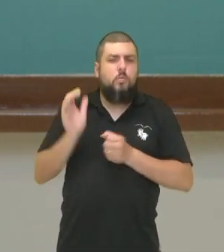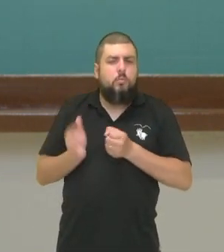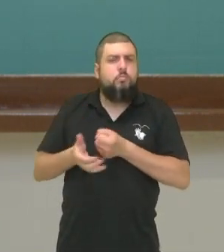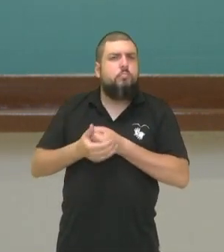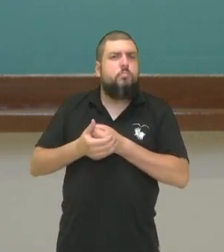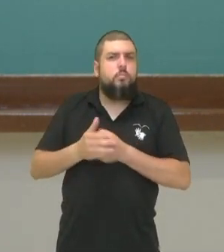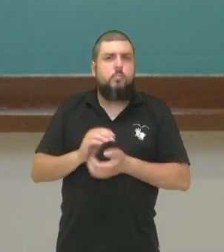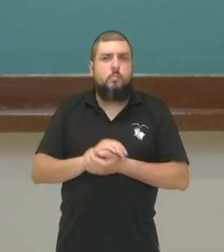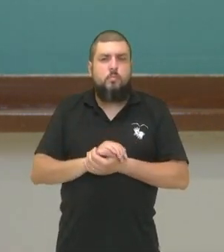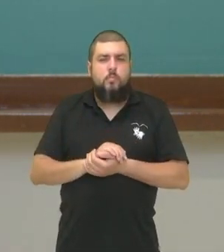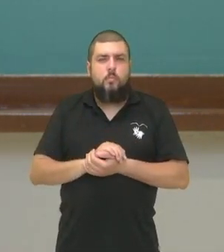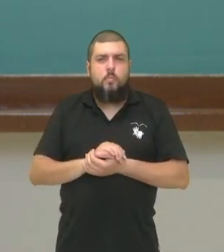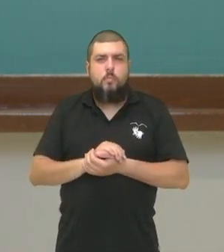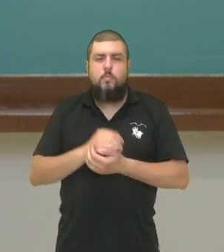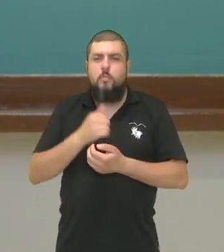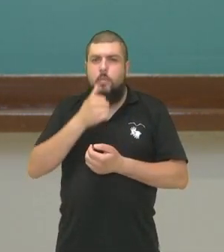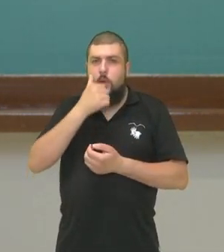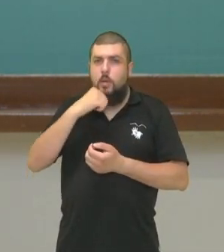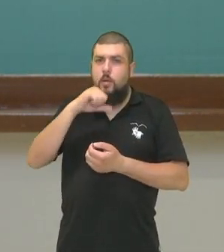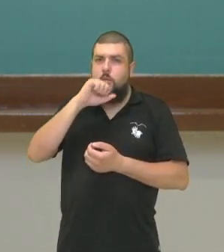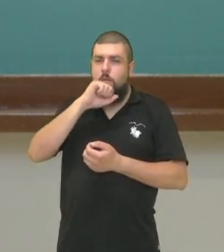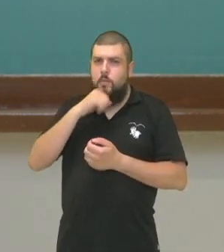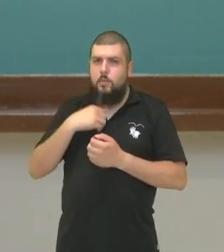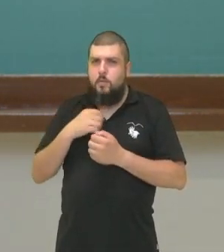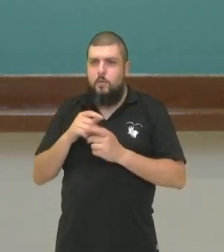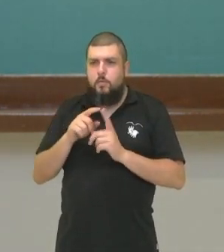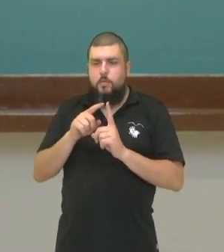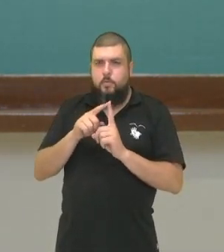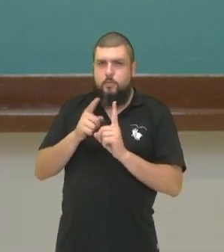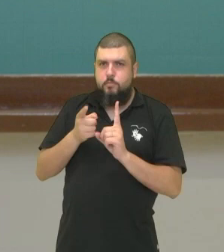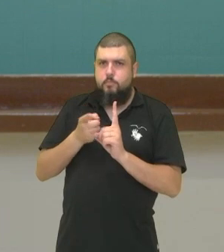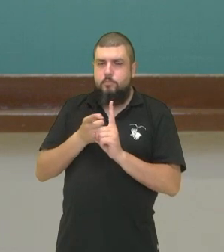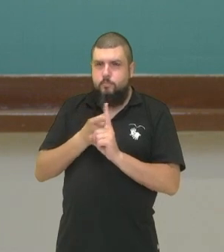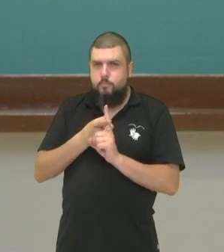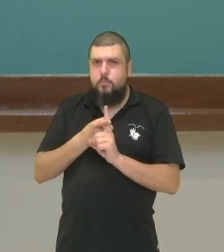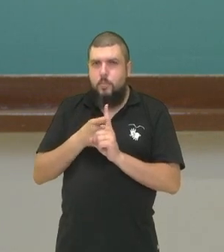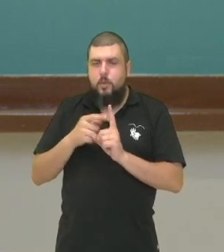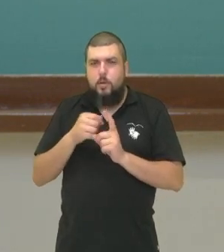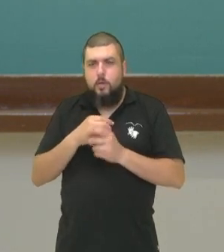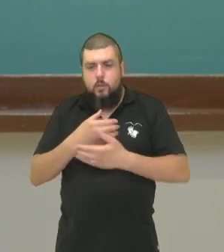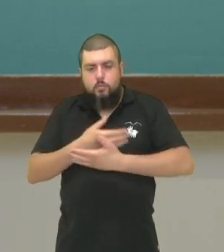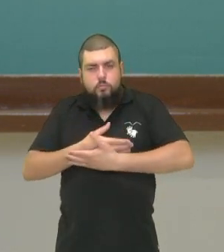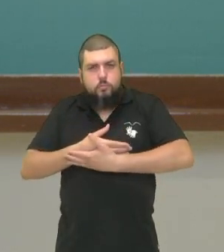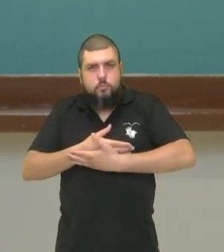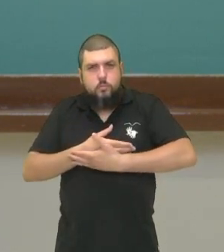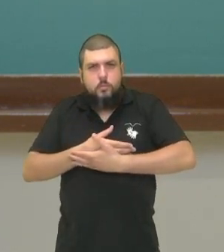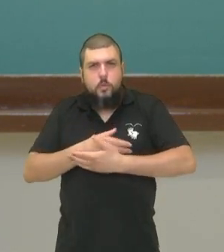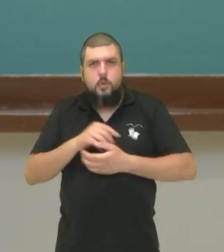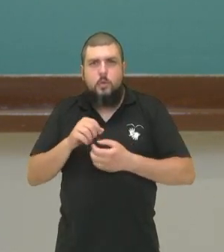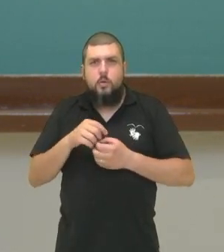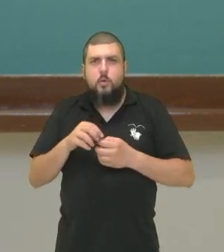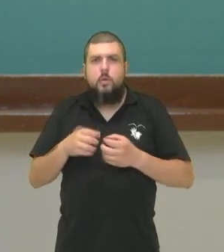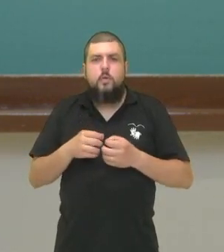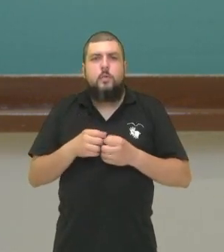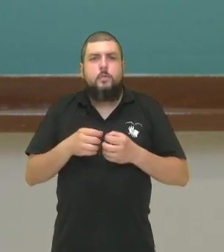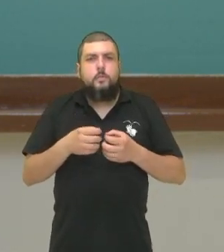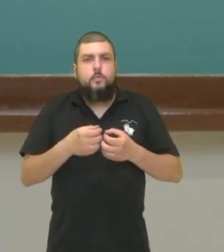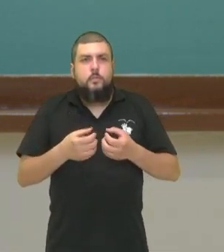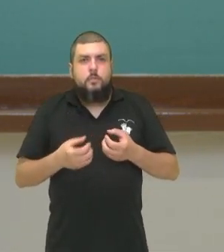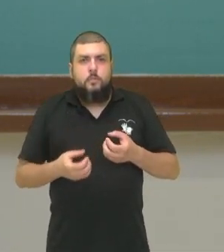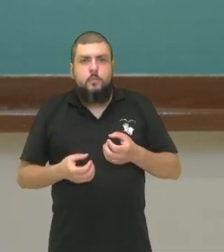Quando a mãe está gestante desse menino, esse testículo, quando vai formando,